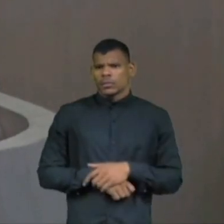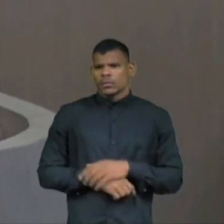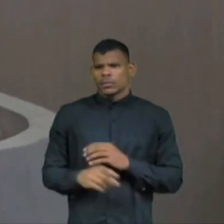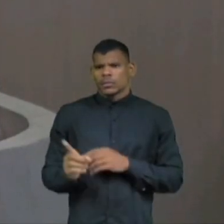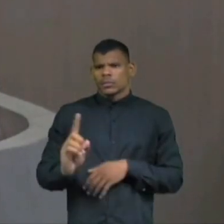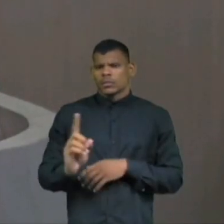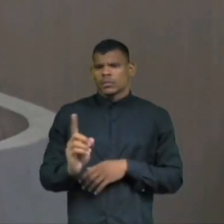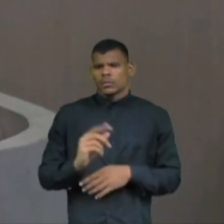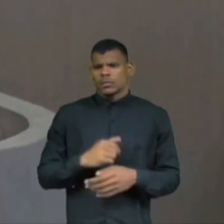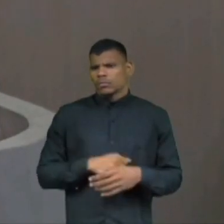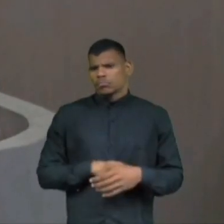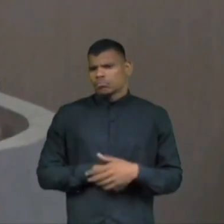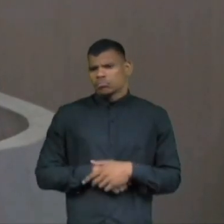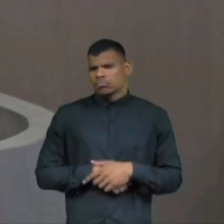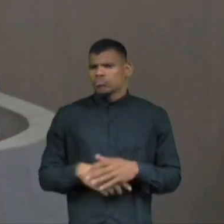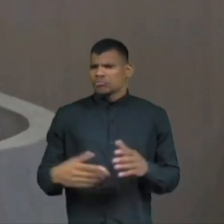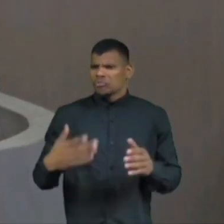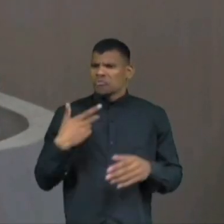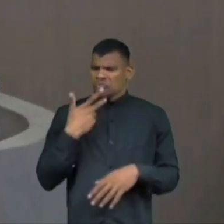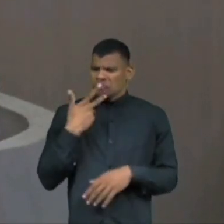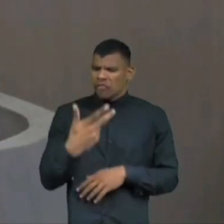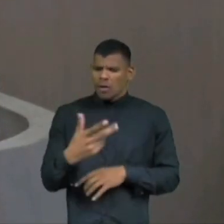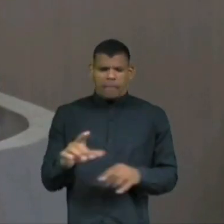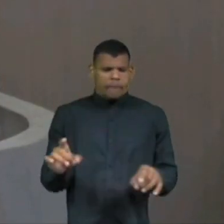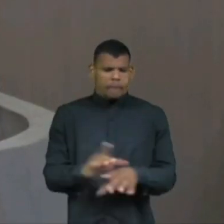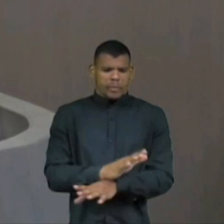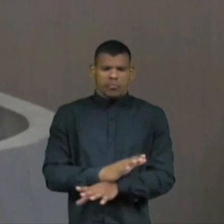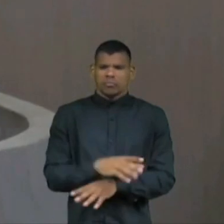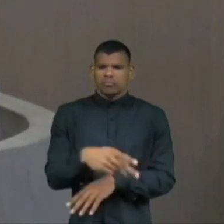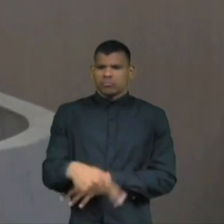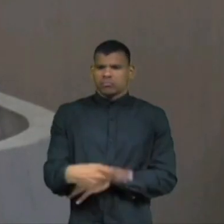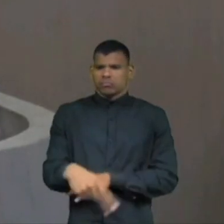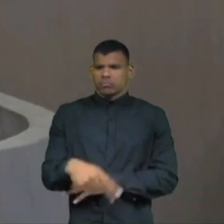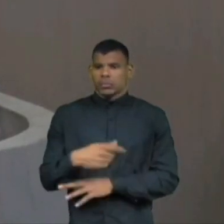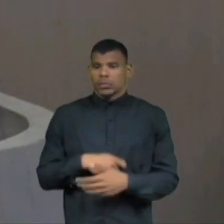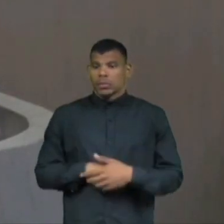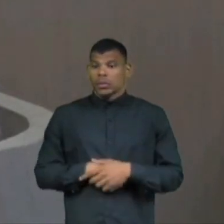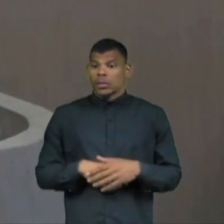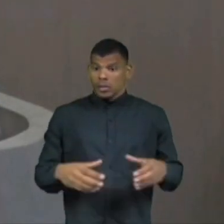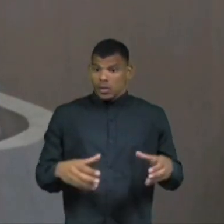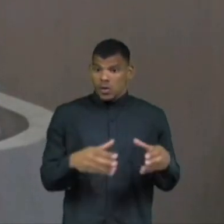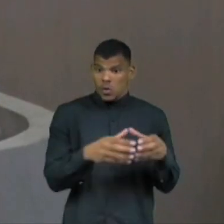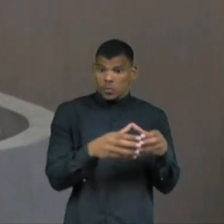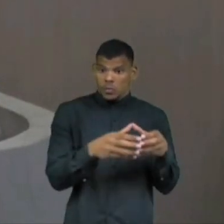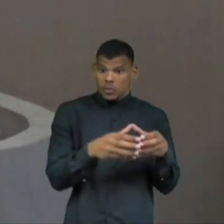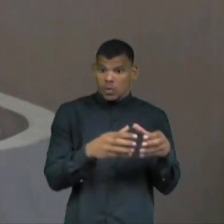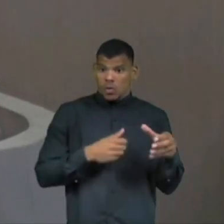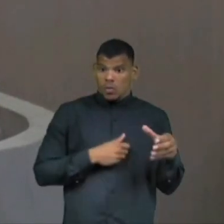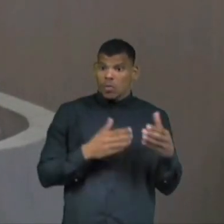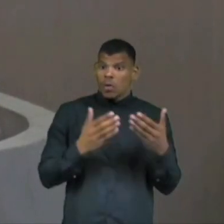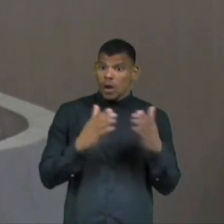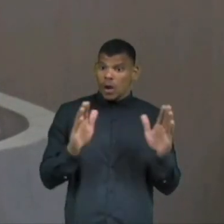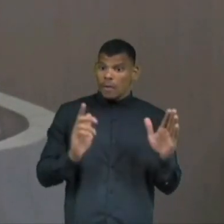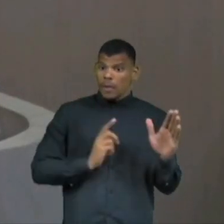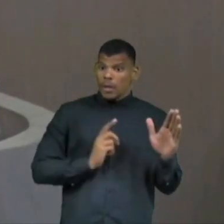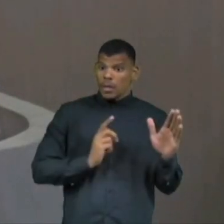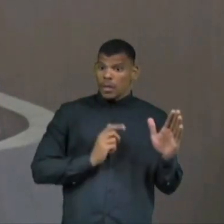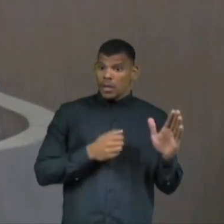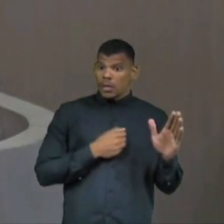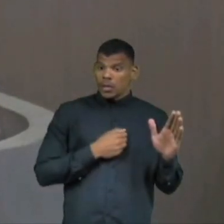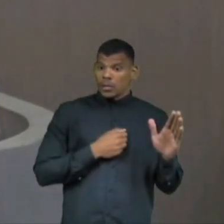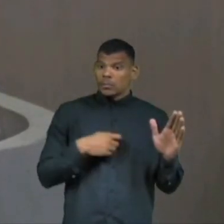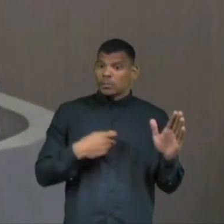que Vossa Excelência falou. Era necessário que as comissões estivessem abertas. E já pela liderança